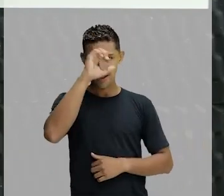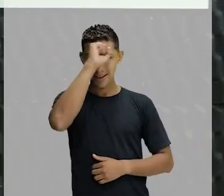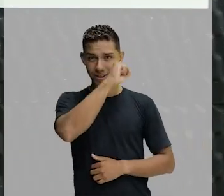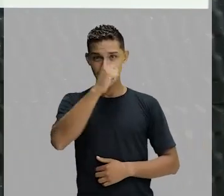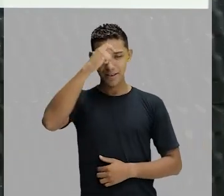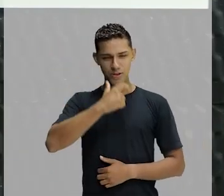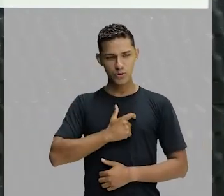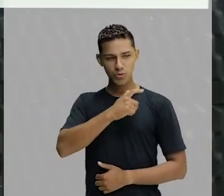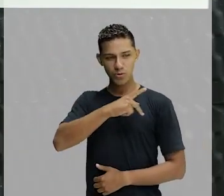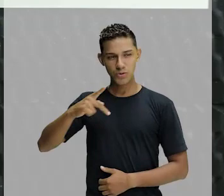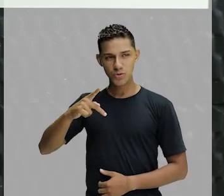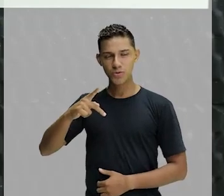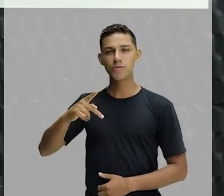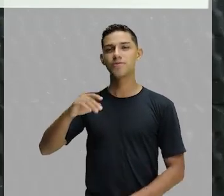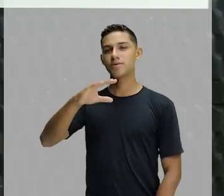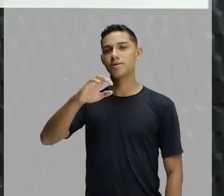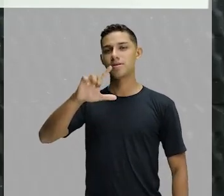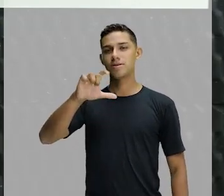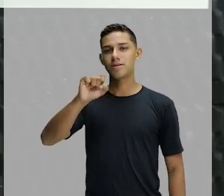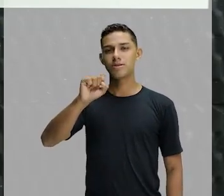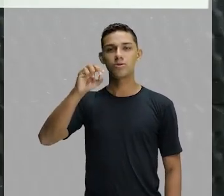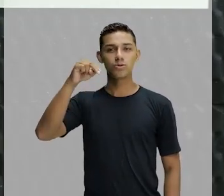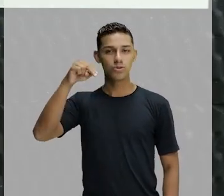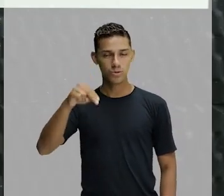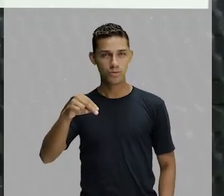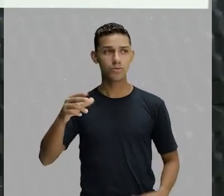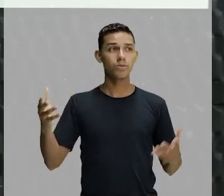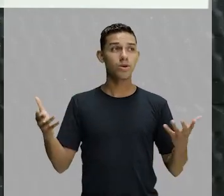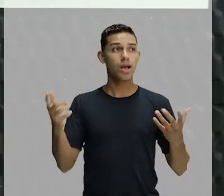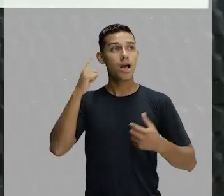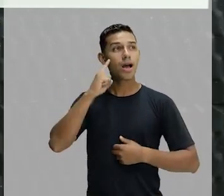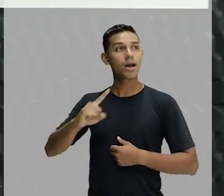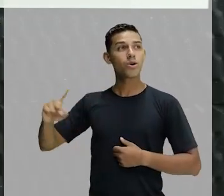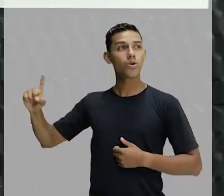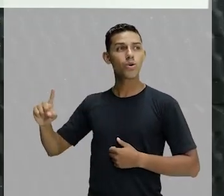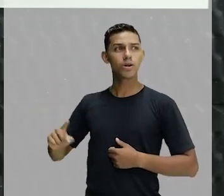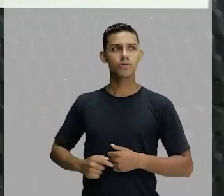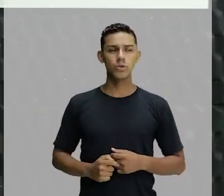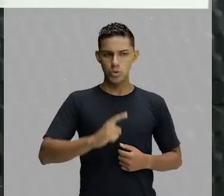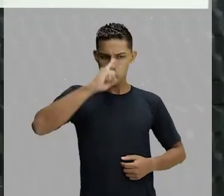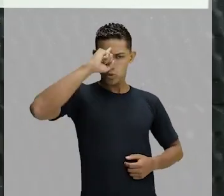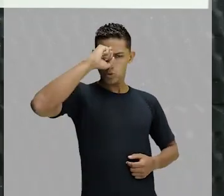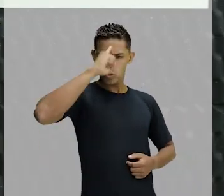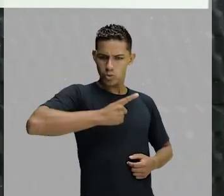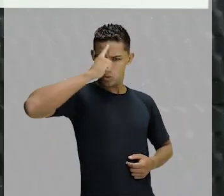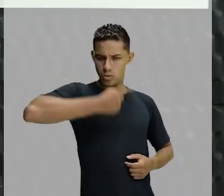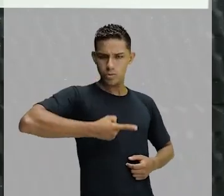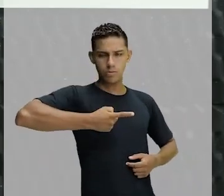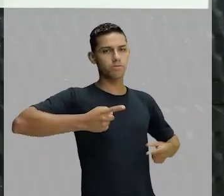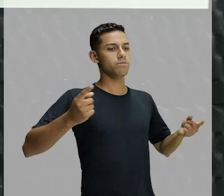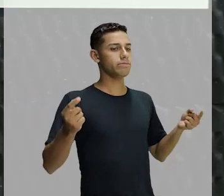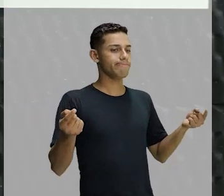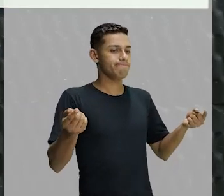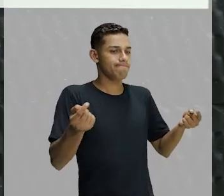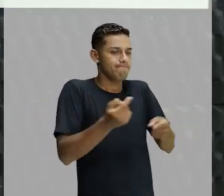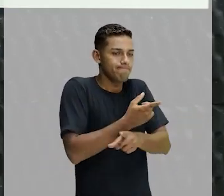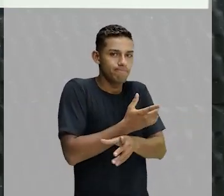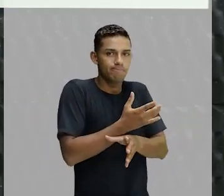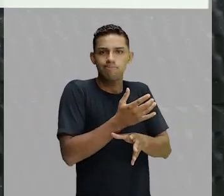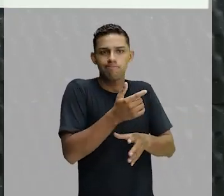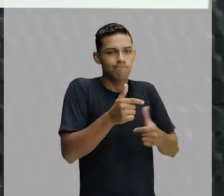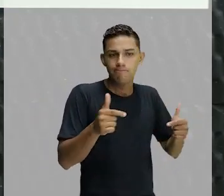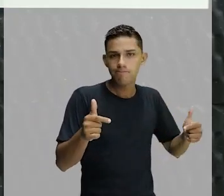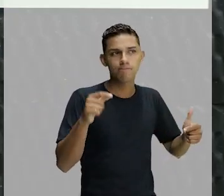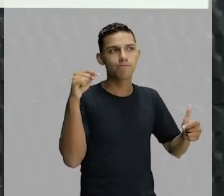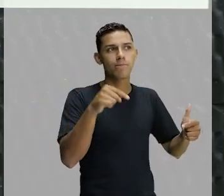aqui, pessoal, dominância incompleta e codominância. São casos específicos ainda da primeira lei de Mendel, mas